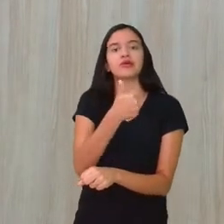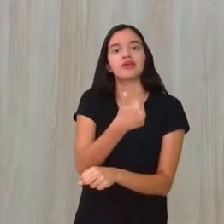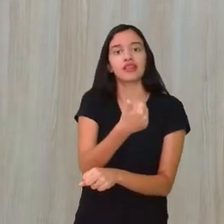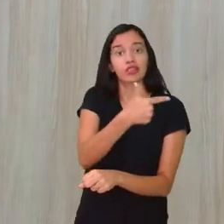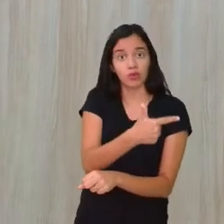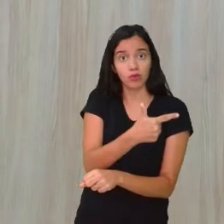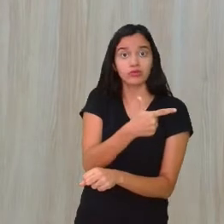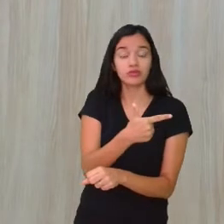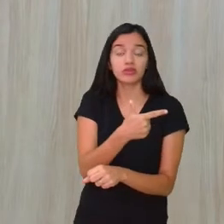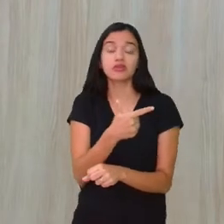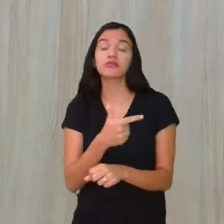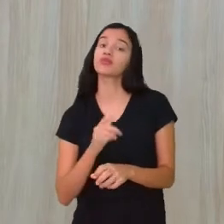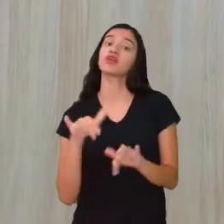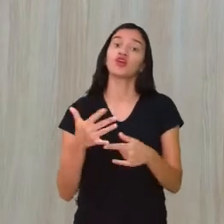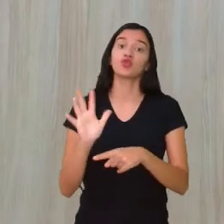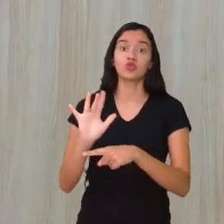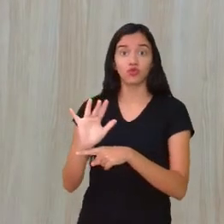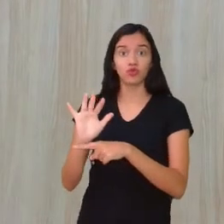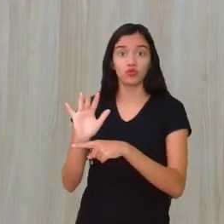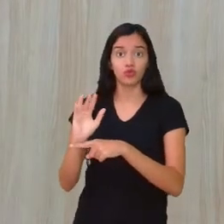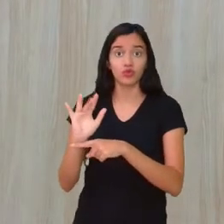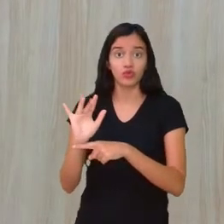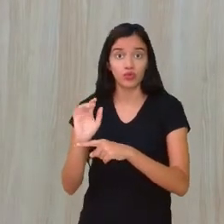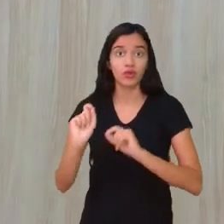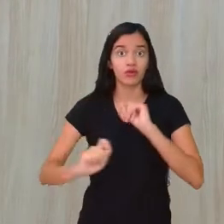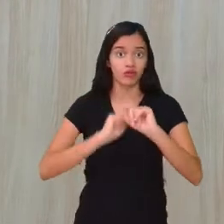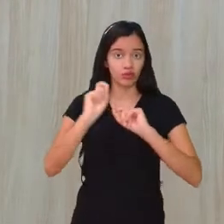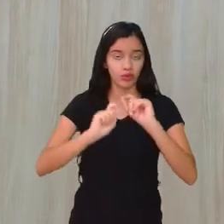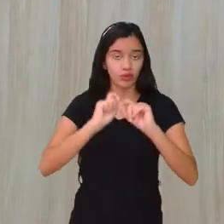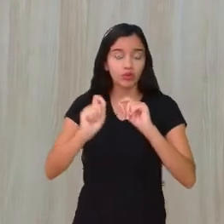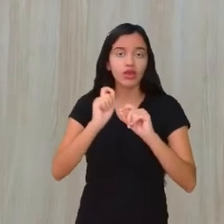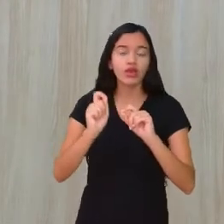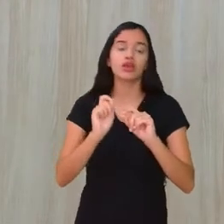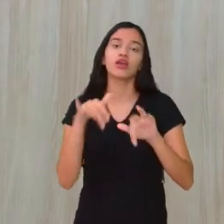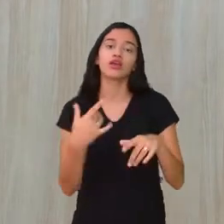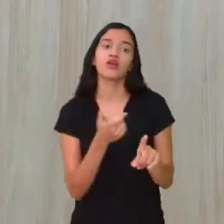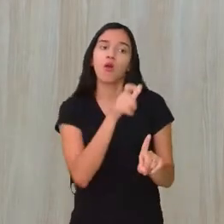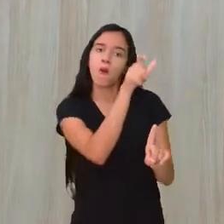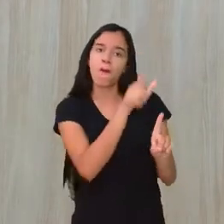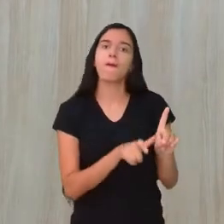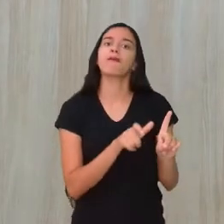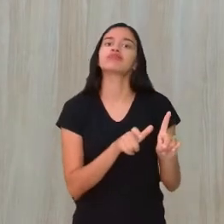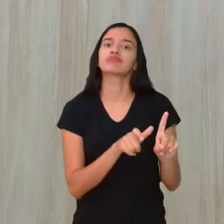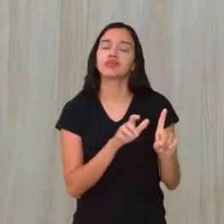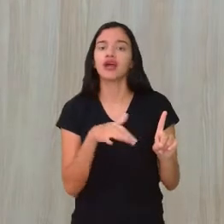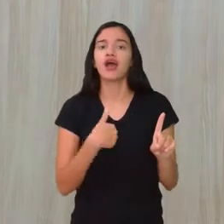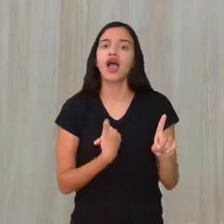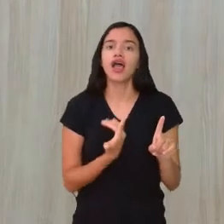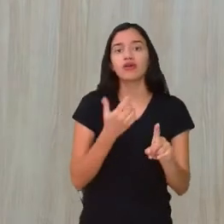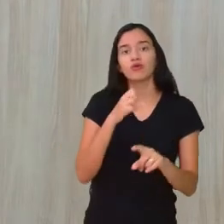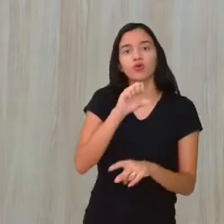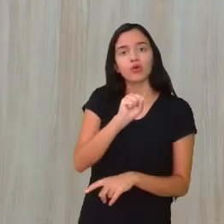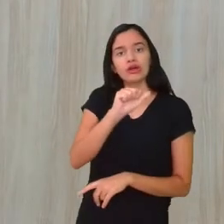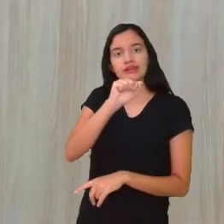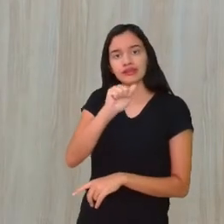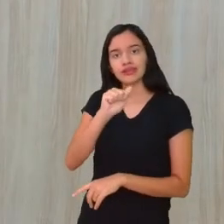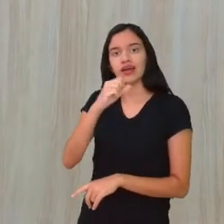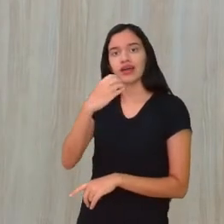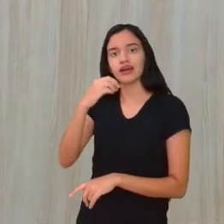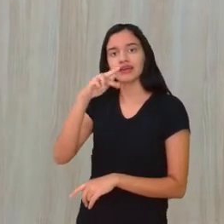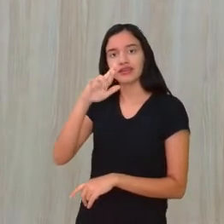Code apareceu, QR Code, né, aponta o celular para o QR Code, baixa o aplicativo, instala e assiste a aula com a